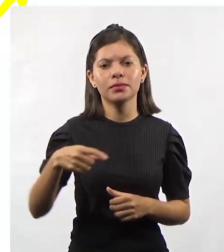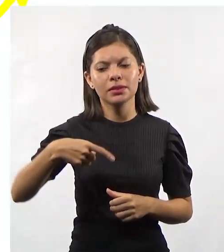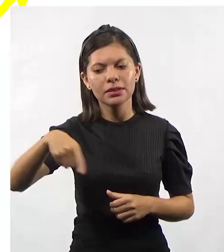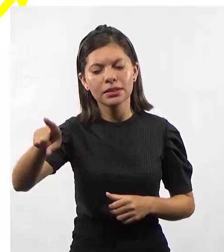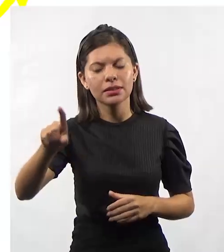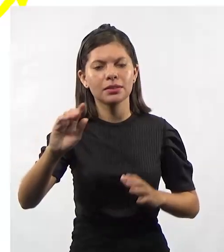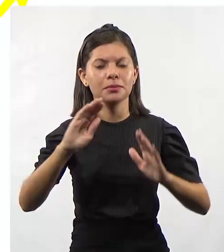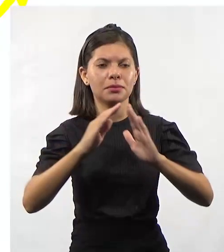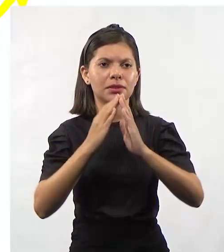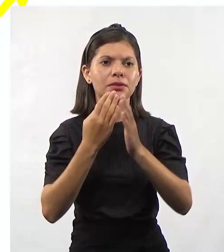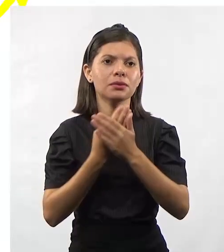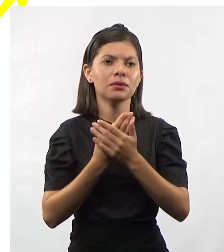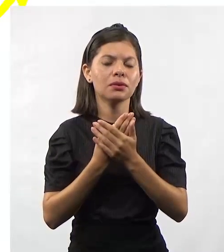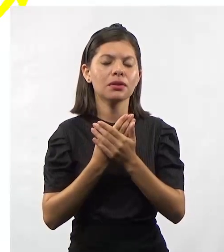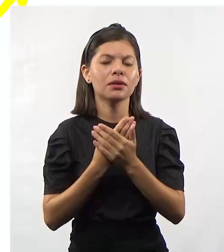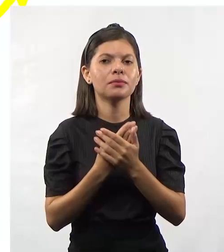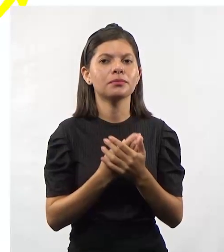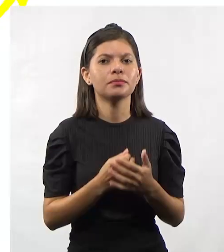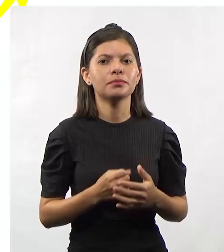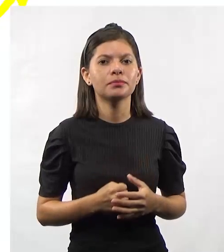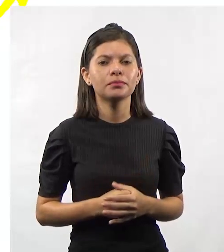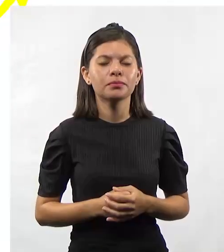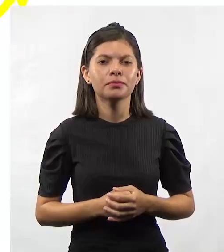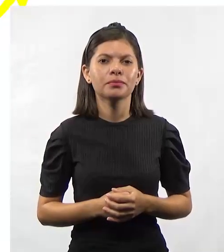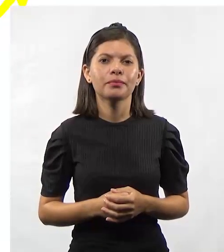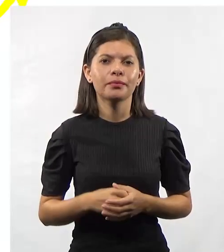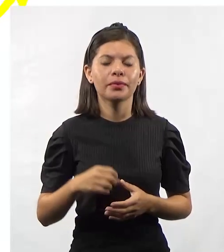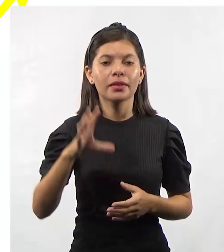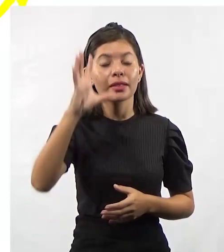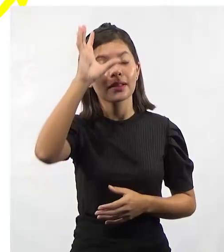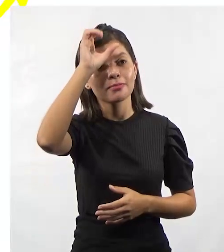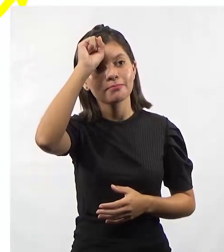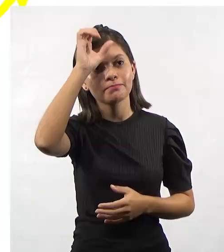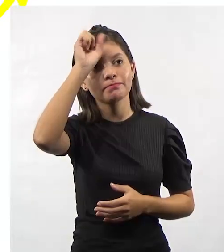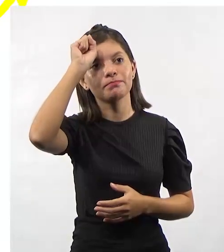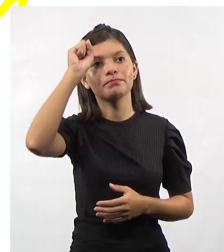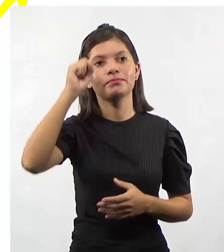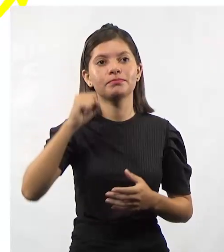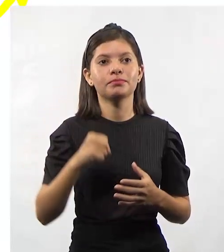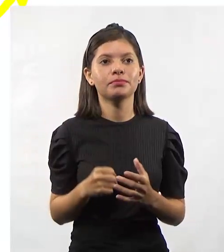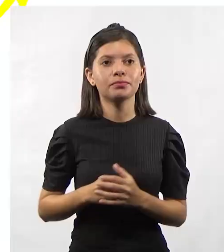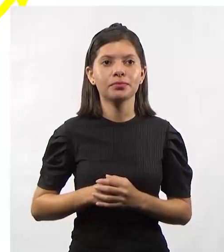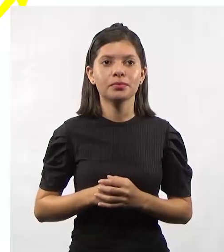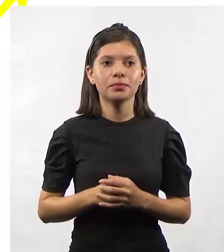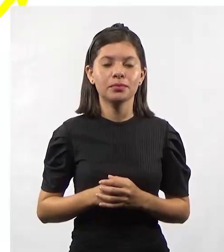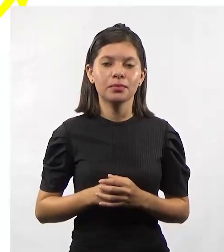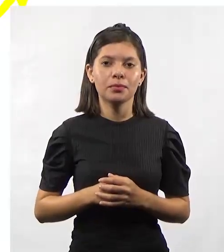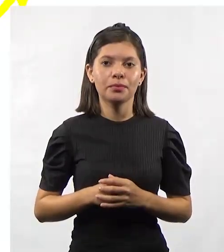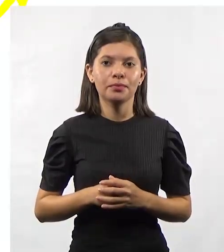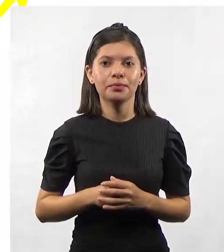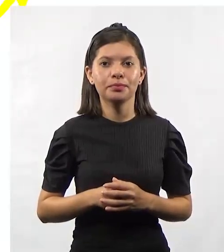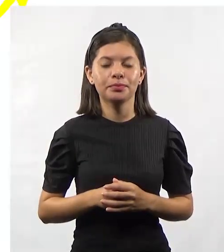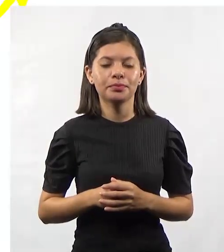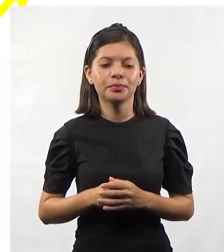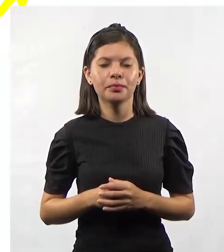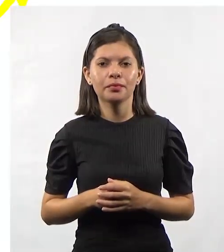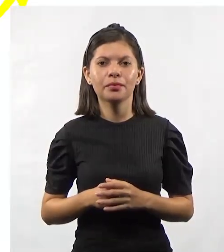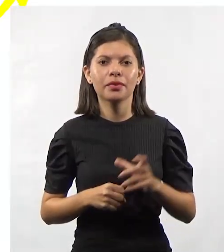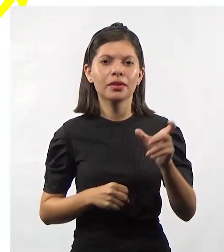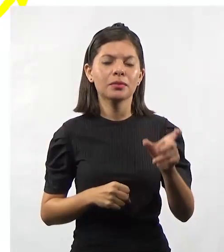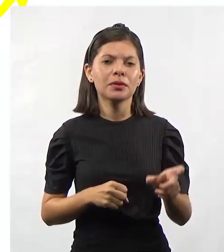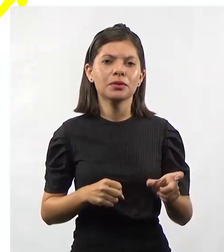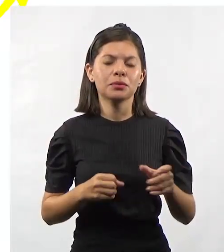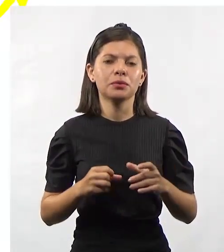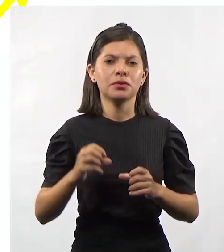na escola e possa ocorrer essa aprendizagem a todos os indivíduos.